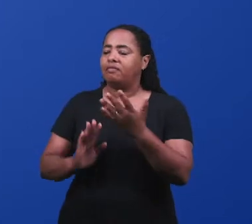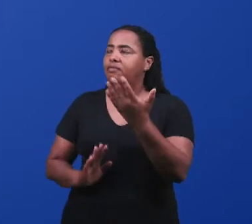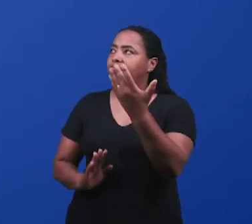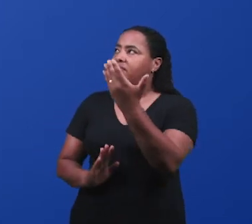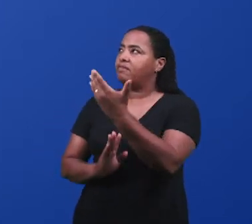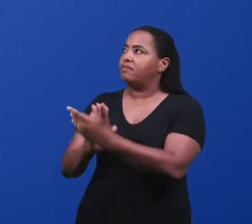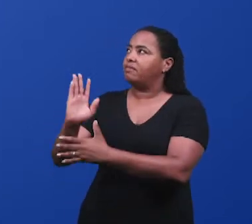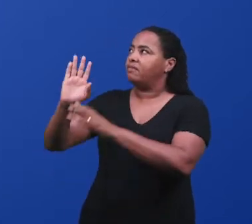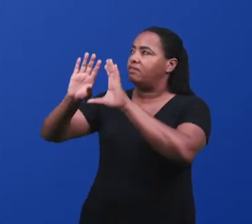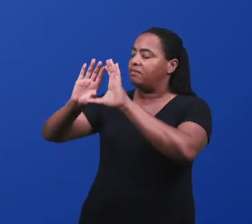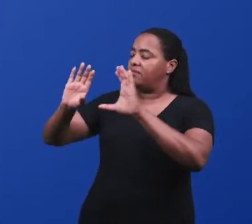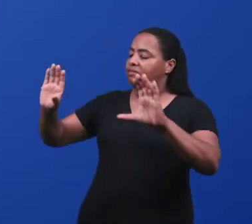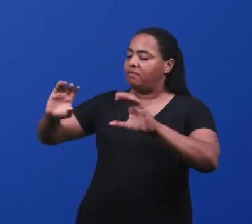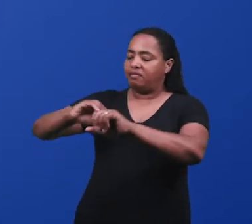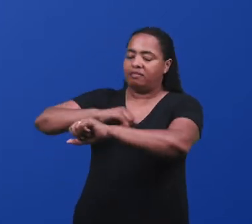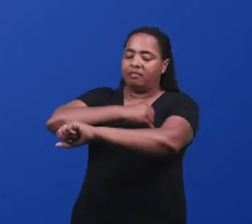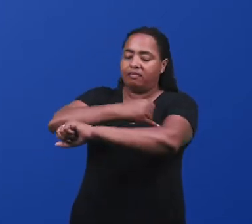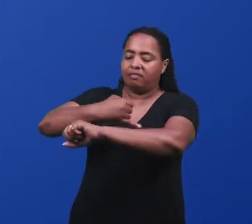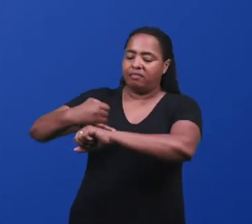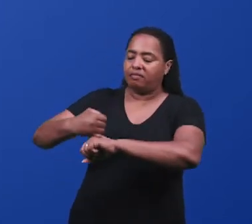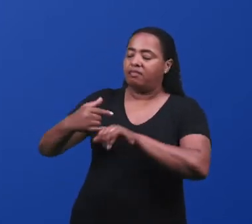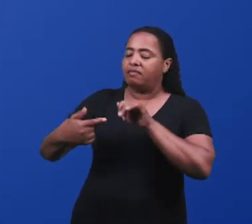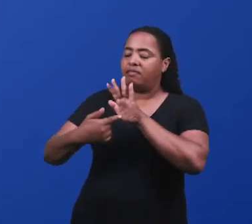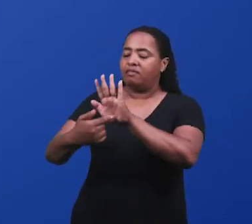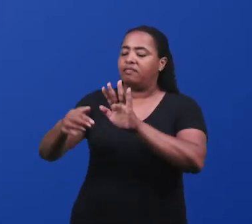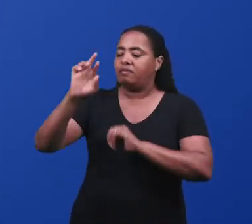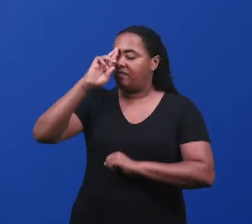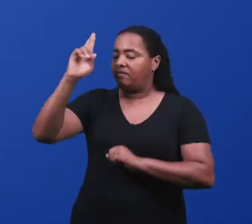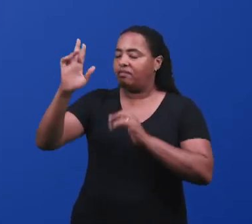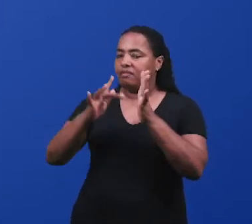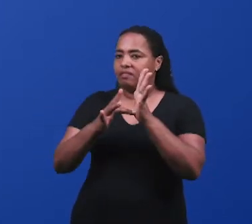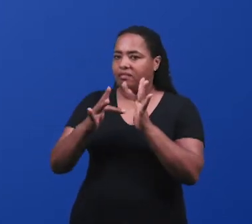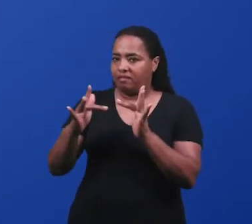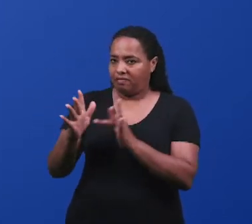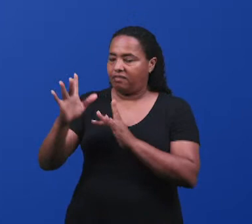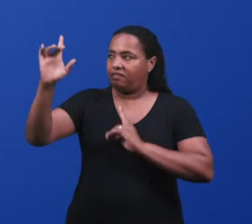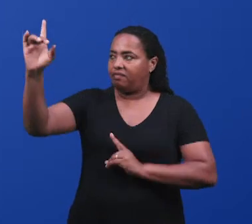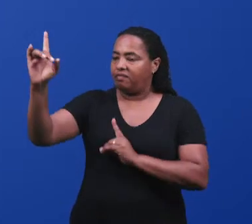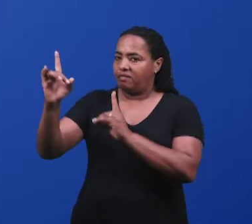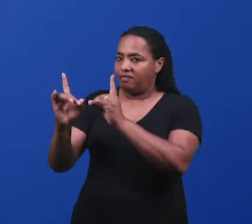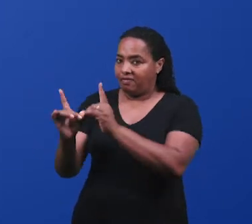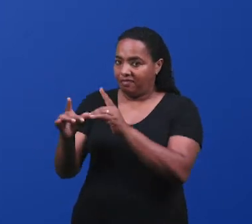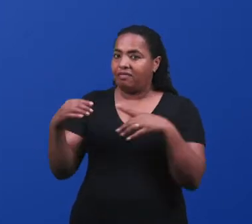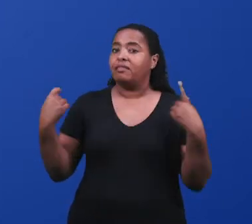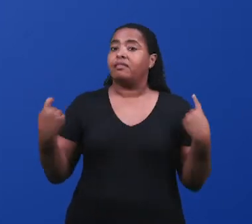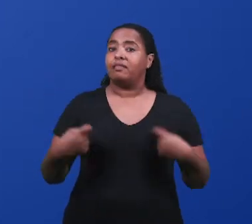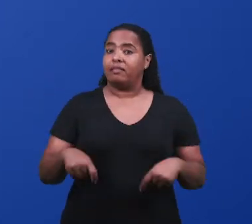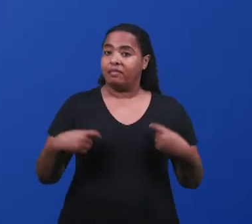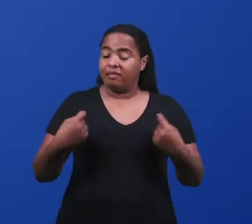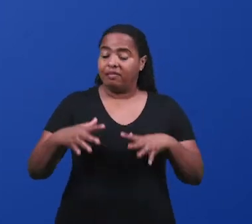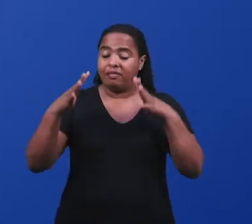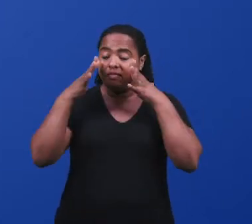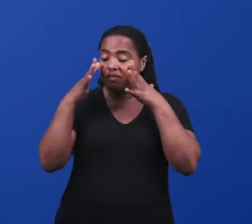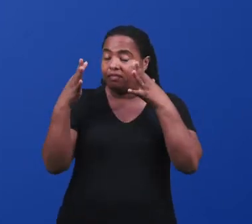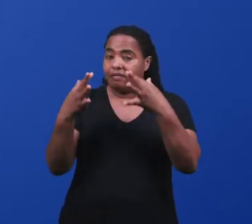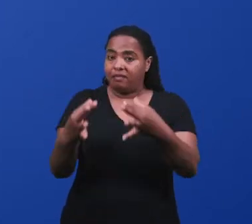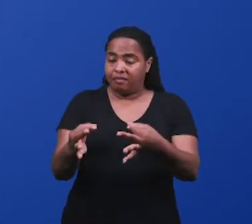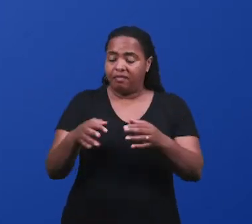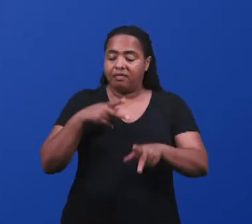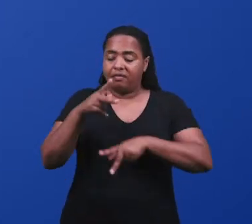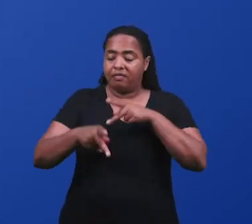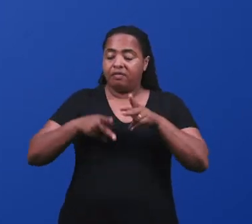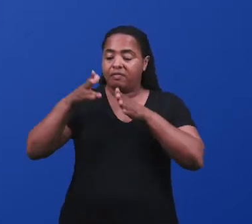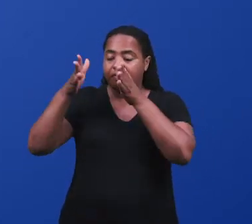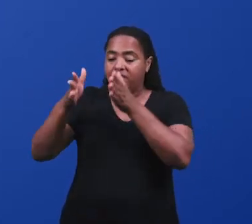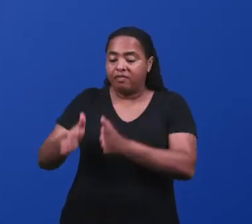a passagem do Jordão, que fala ali do Senhor Jesus, para encontro com o Senhor Jesus. Precisamos estar vigilantes.